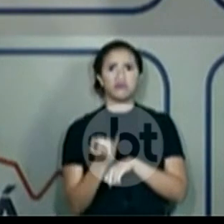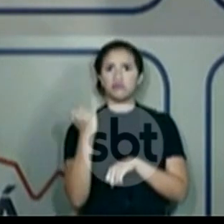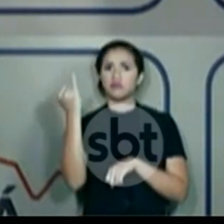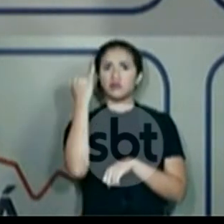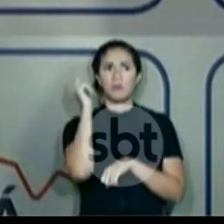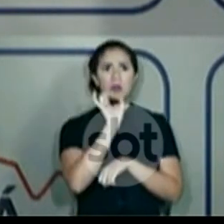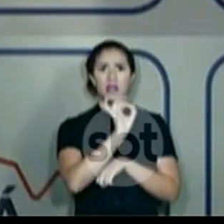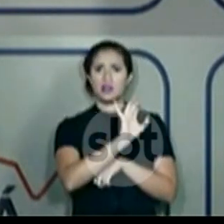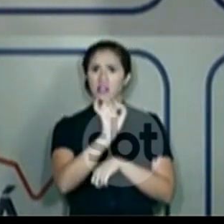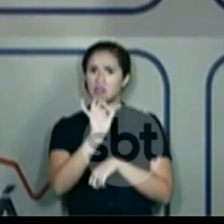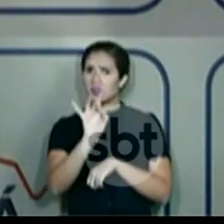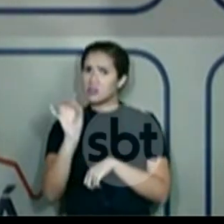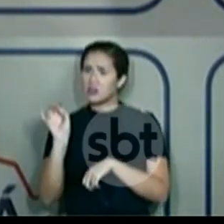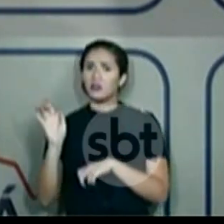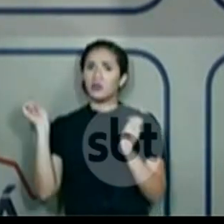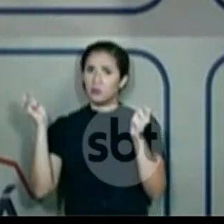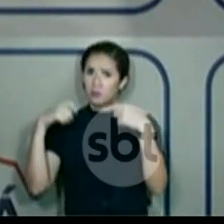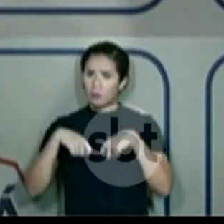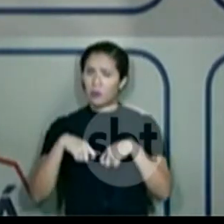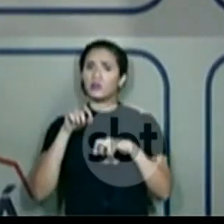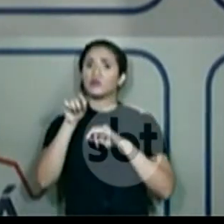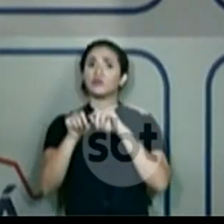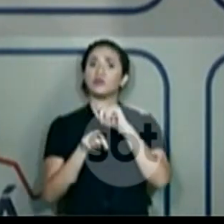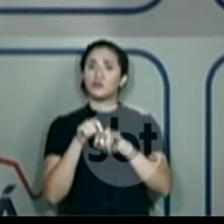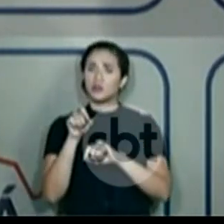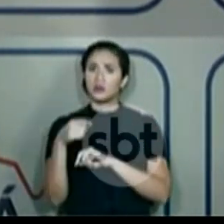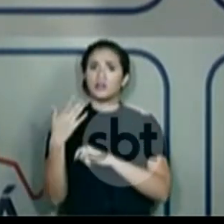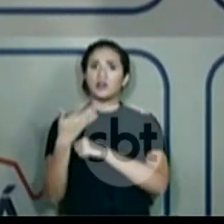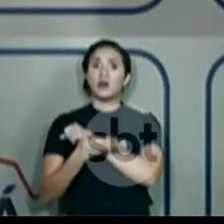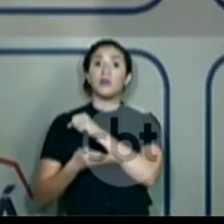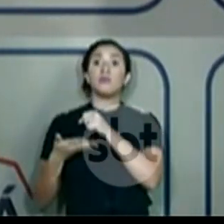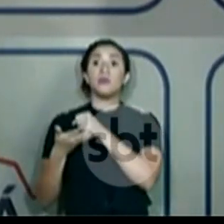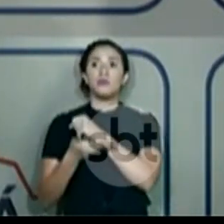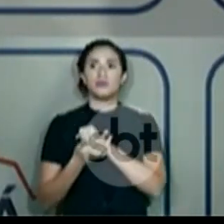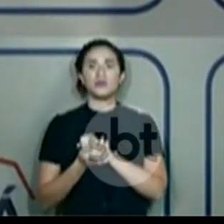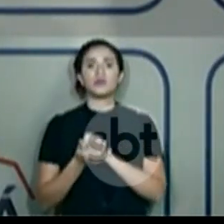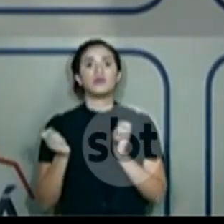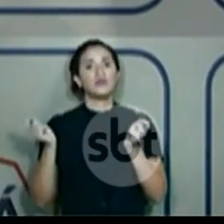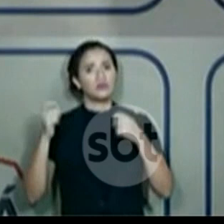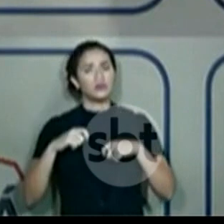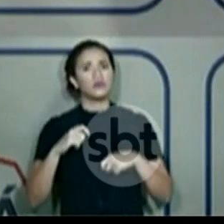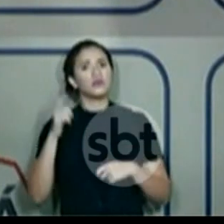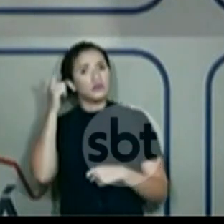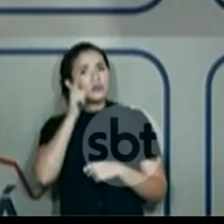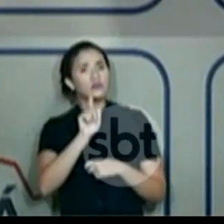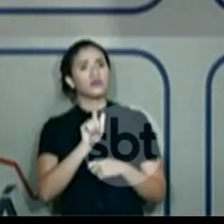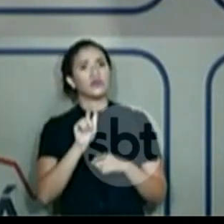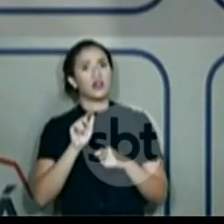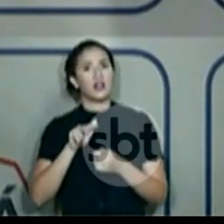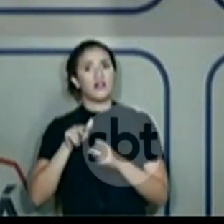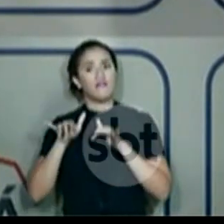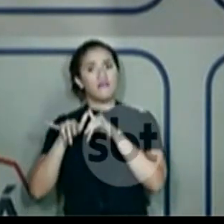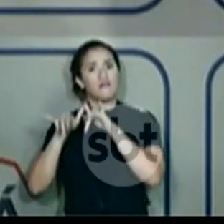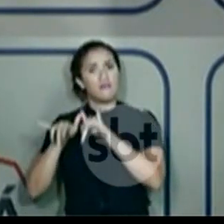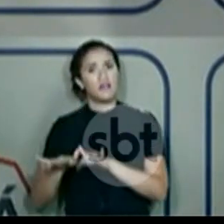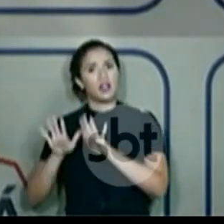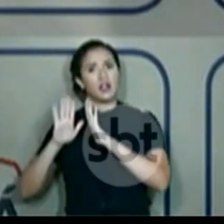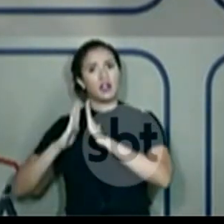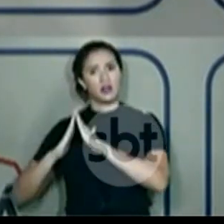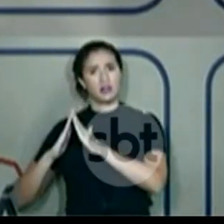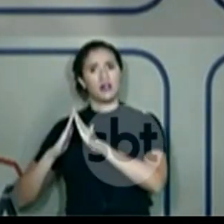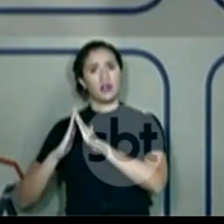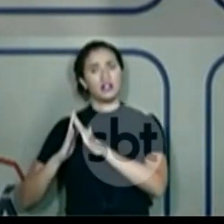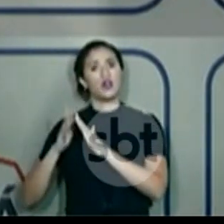cada um possa é minimamente conseguir ficar em casa